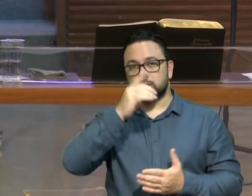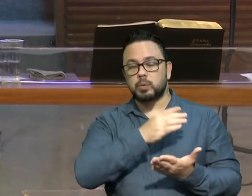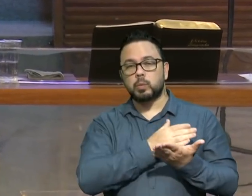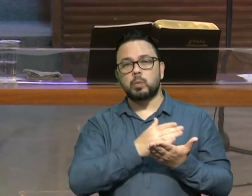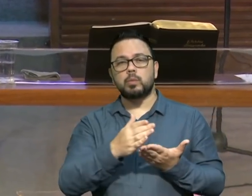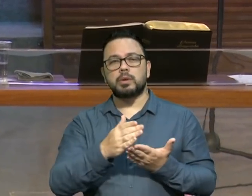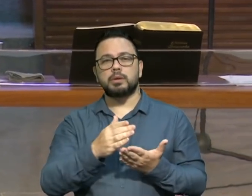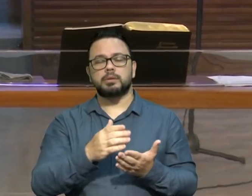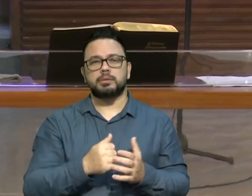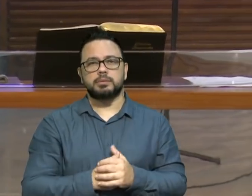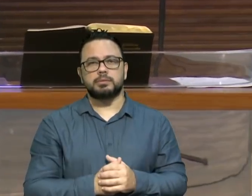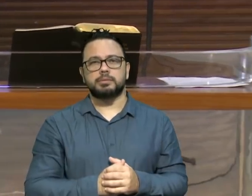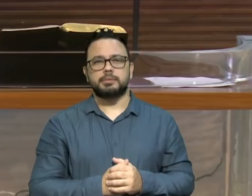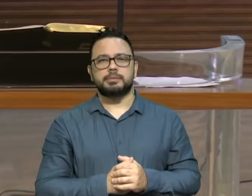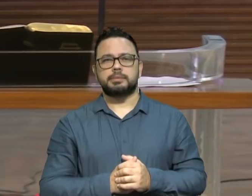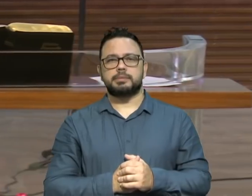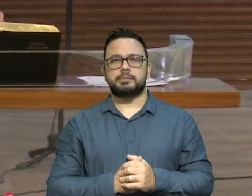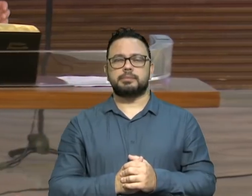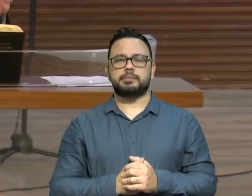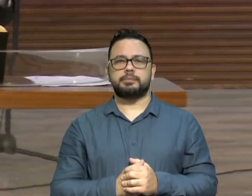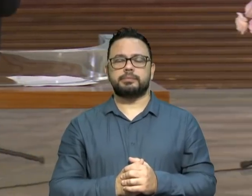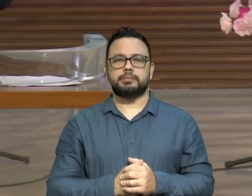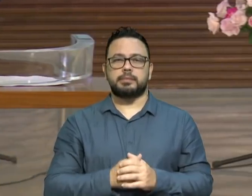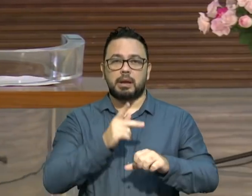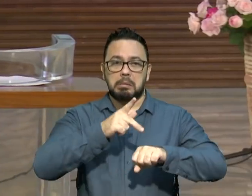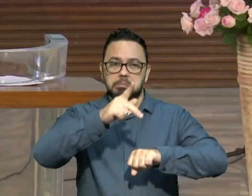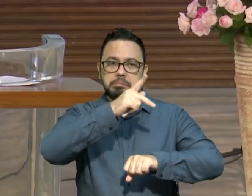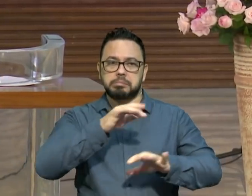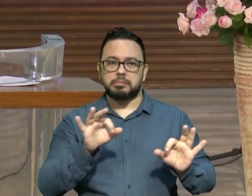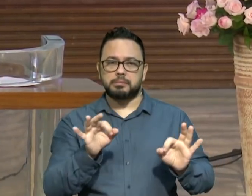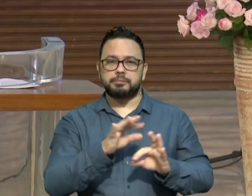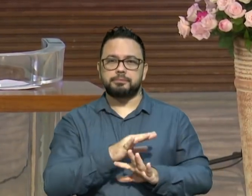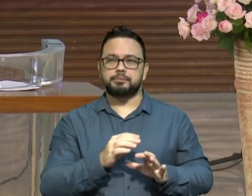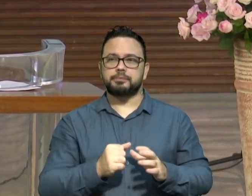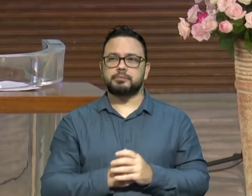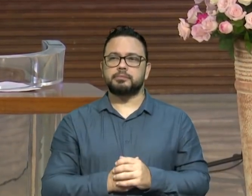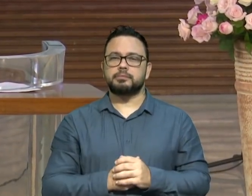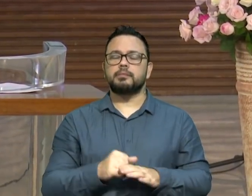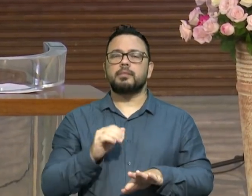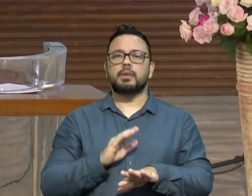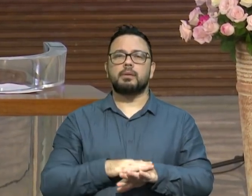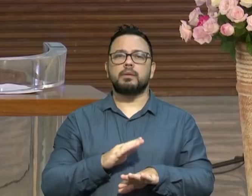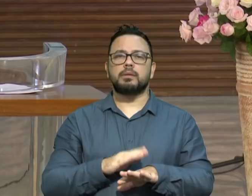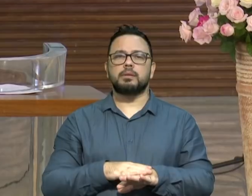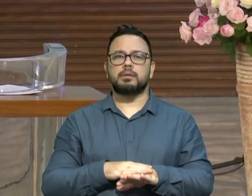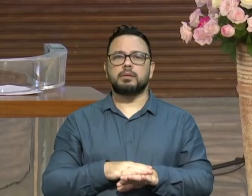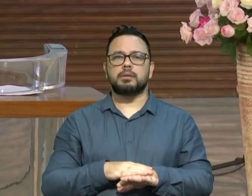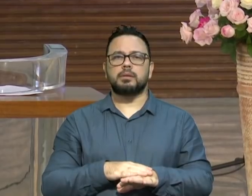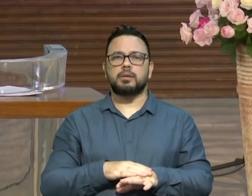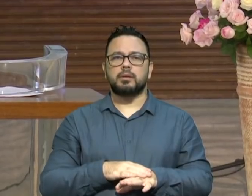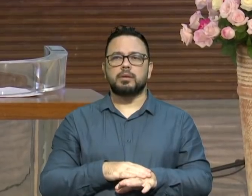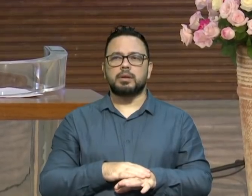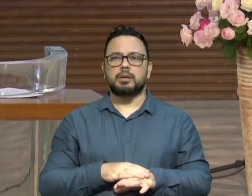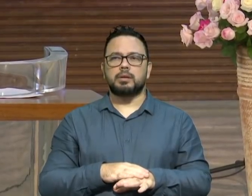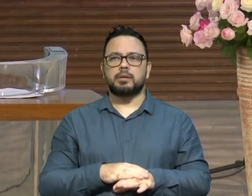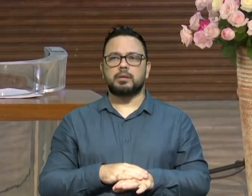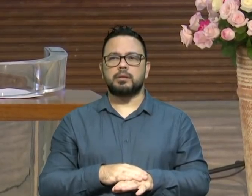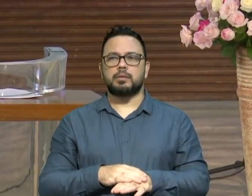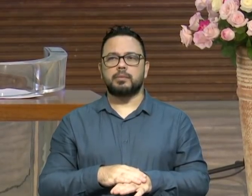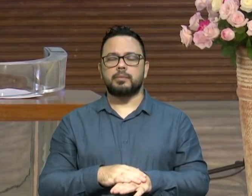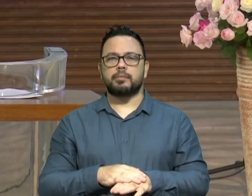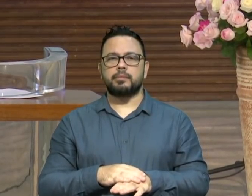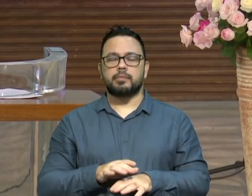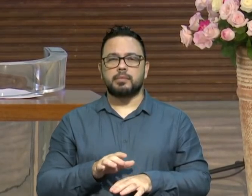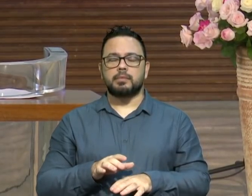Primícias e depois da Páscoa e fazia-se uma colheita parcial pegava se o molho um